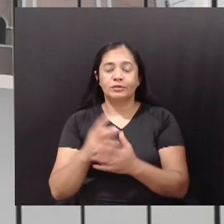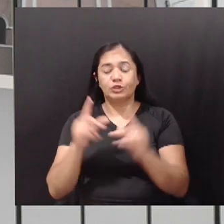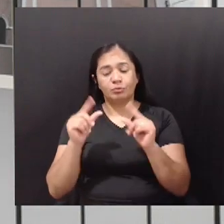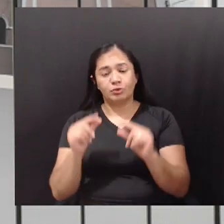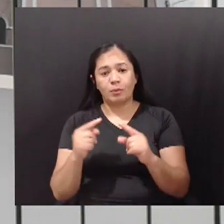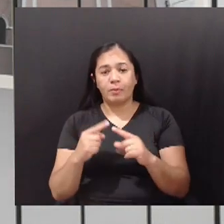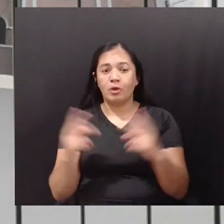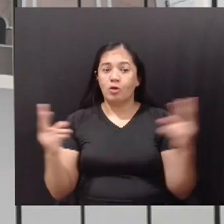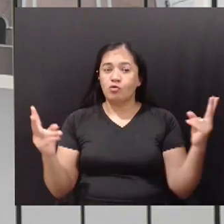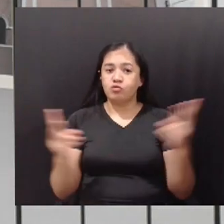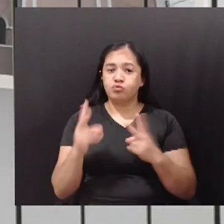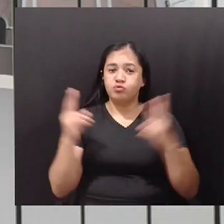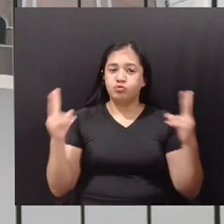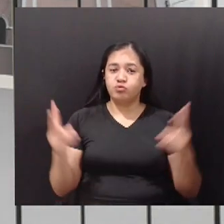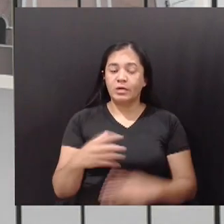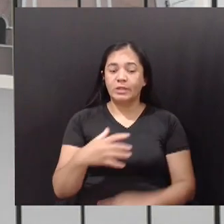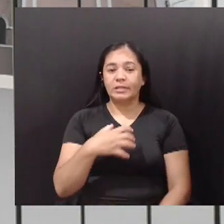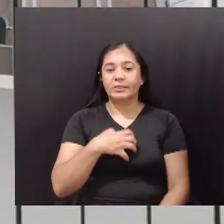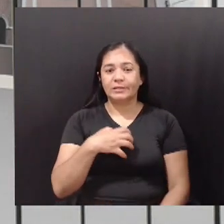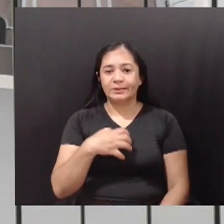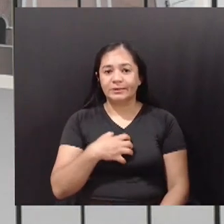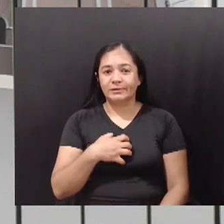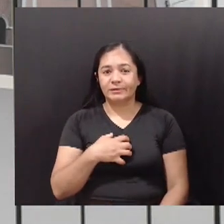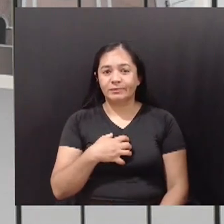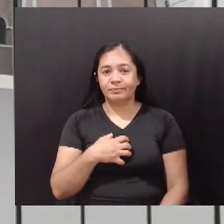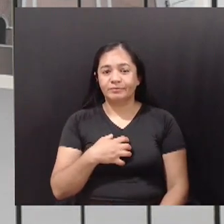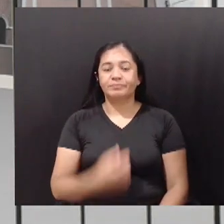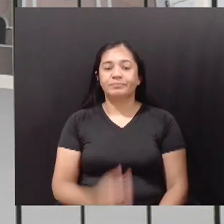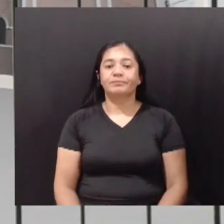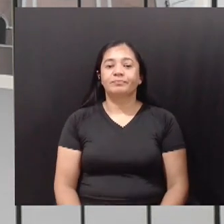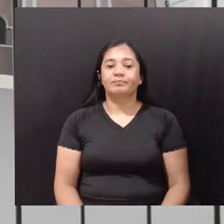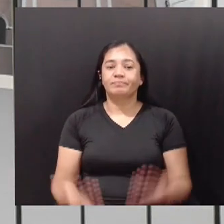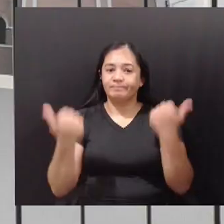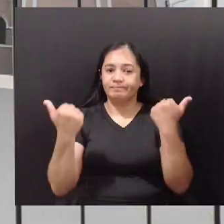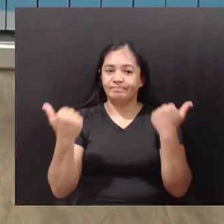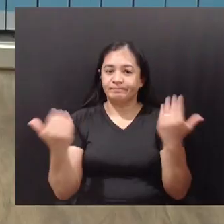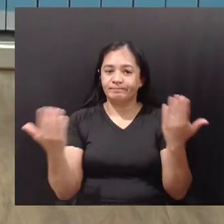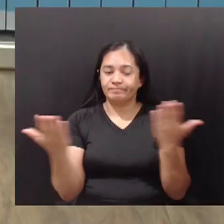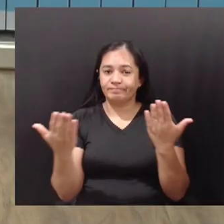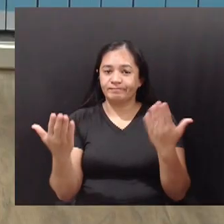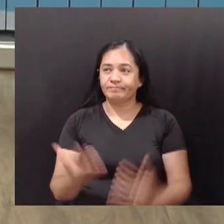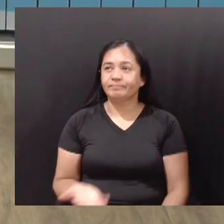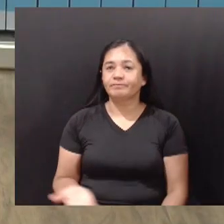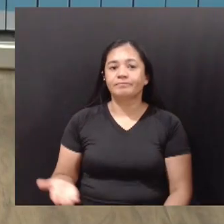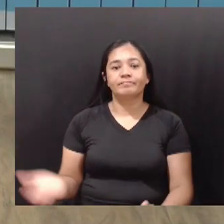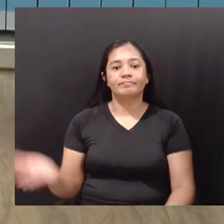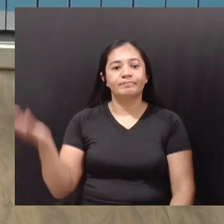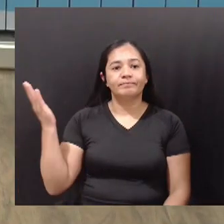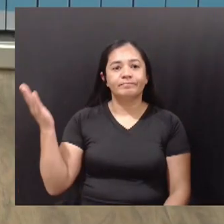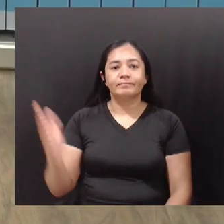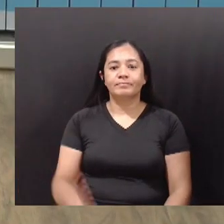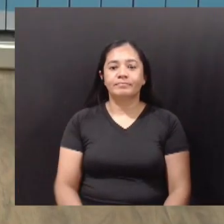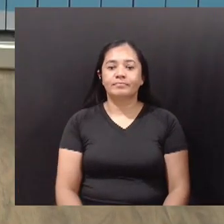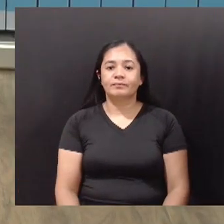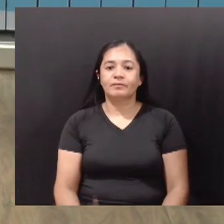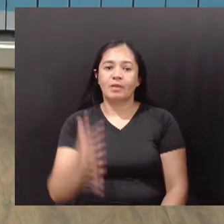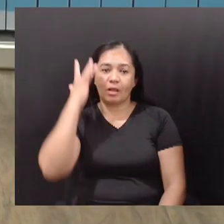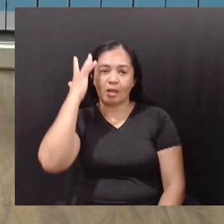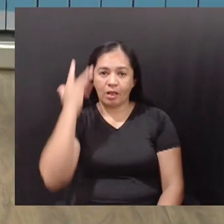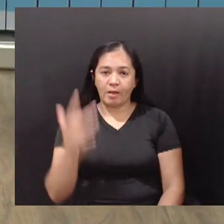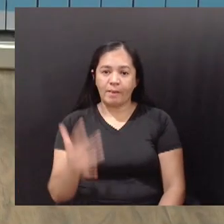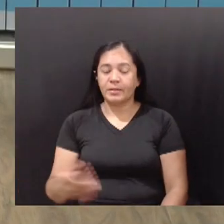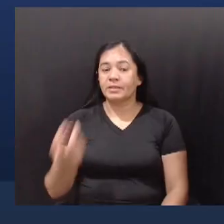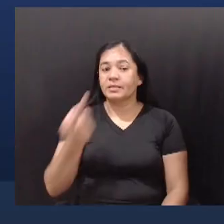então sensação térmica não sobe. Vamos às temperaturas, elas já estão aqui na minha tela. Para amanhã, sexta-feira, então, 12